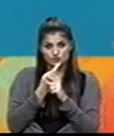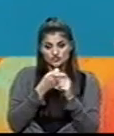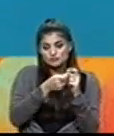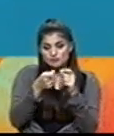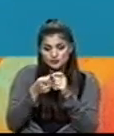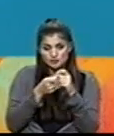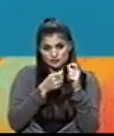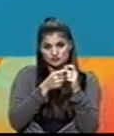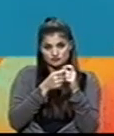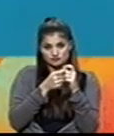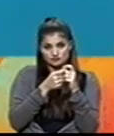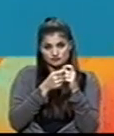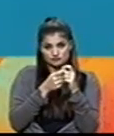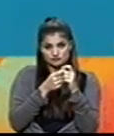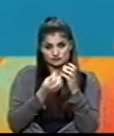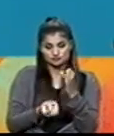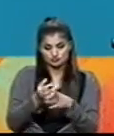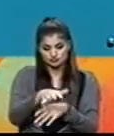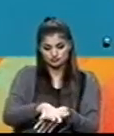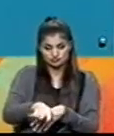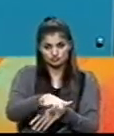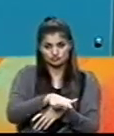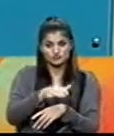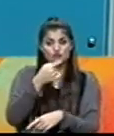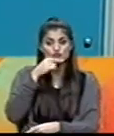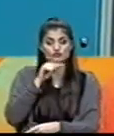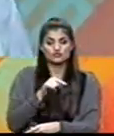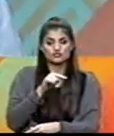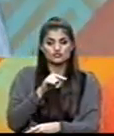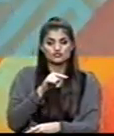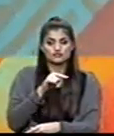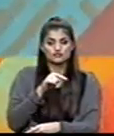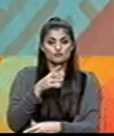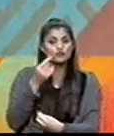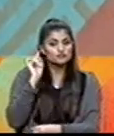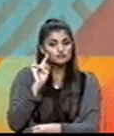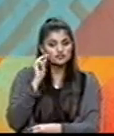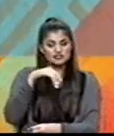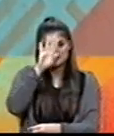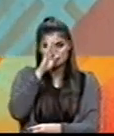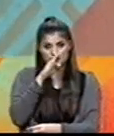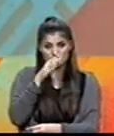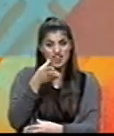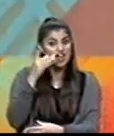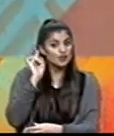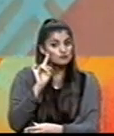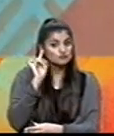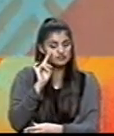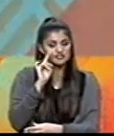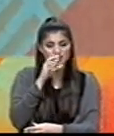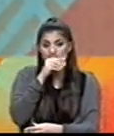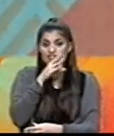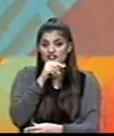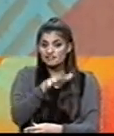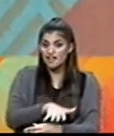Que é originário, que é originário. Autóctono, não é? Voltamos àquela velha questão que é muito importante, que é sabermos a importância da terra,